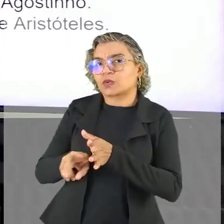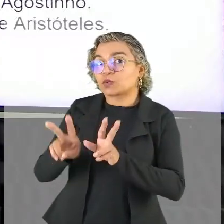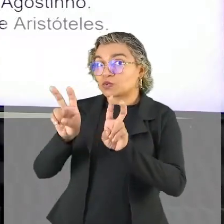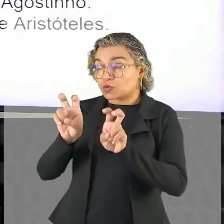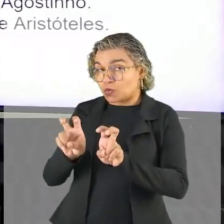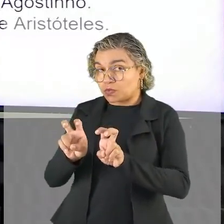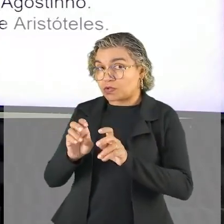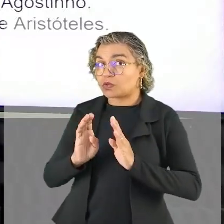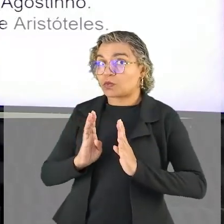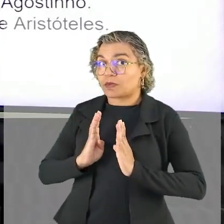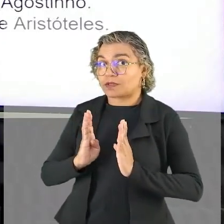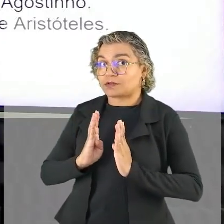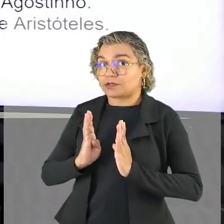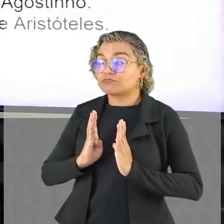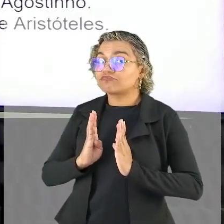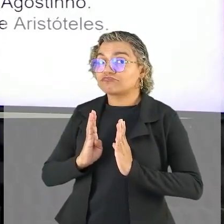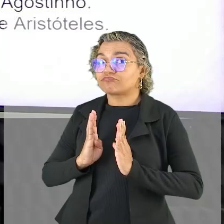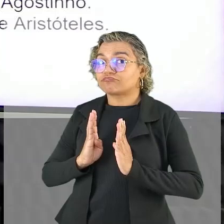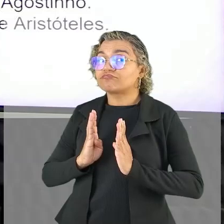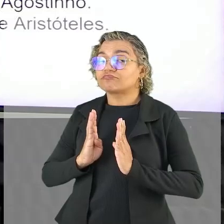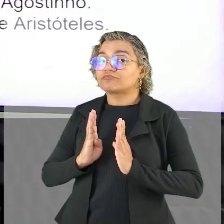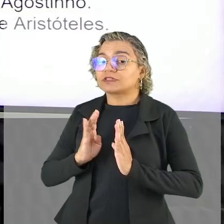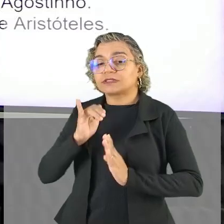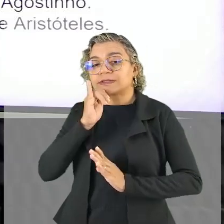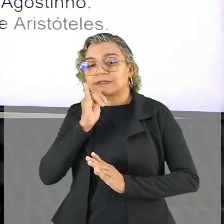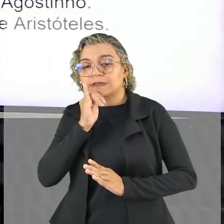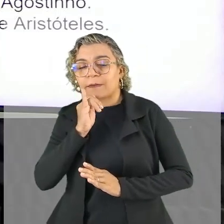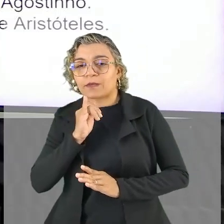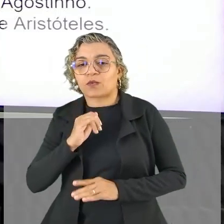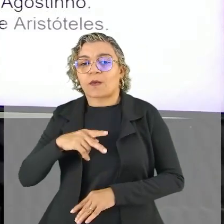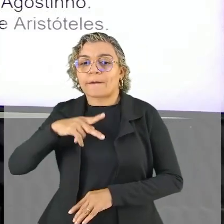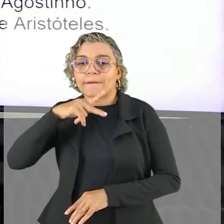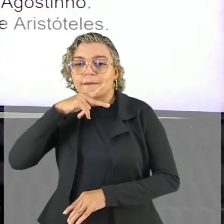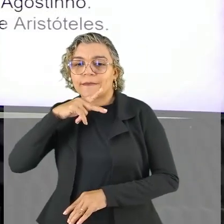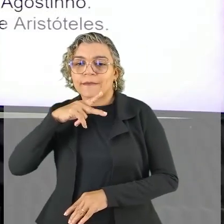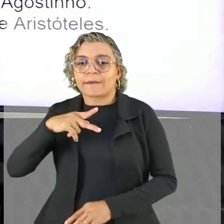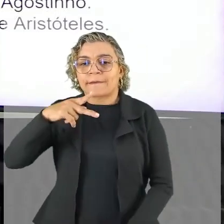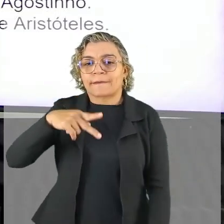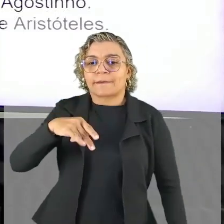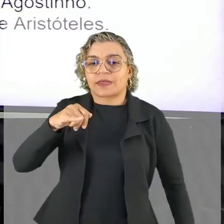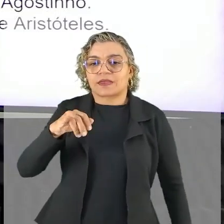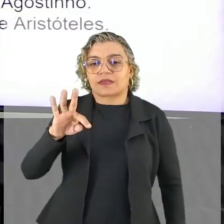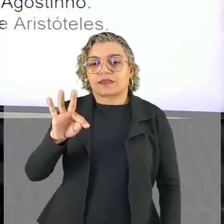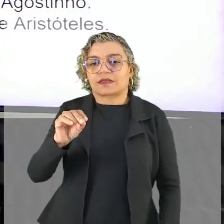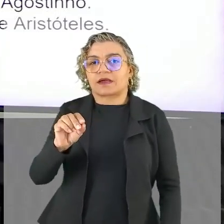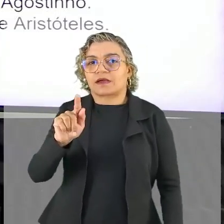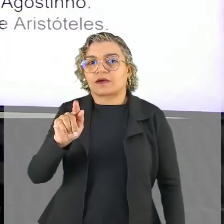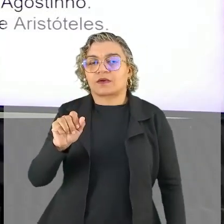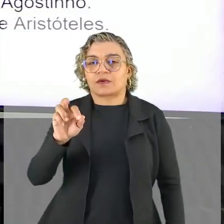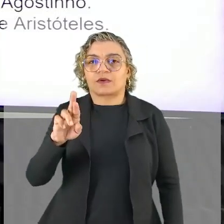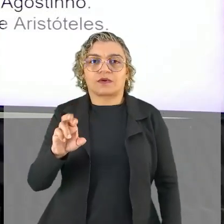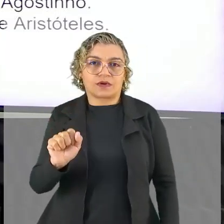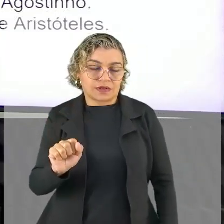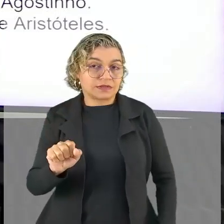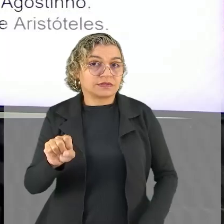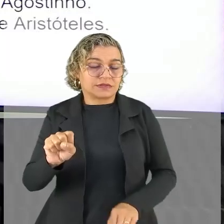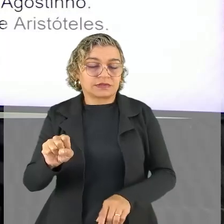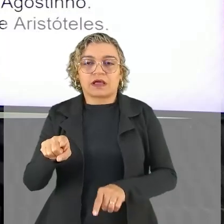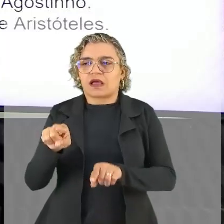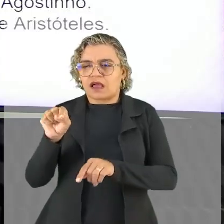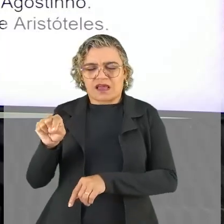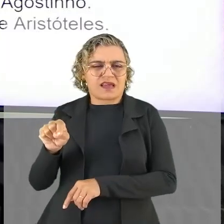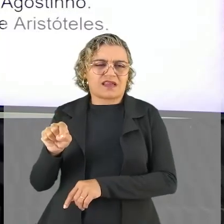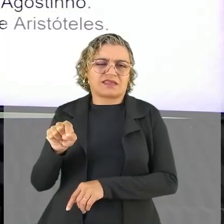Tomás de Aquino e ele não tem influência, né, do Pitágoras. O Pitágoras, ele é um filósofo pré-socrático. Então a gente pode descartar também a letra